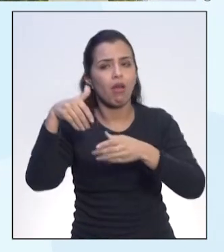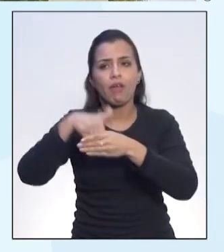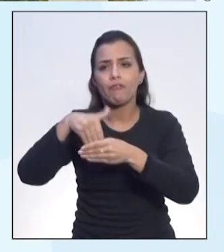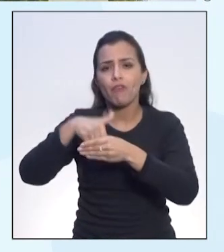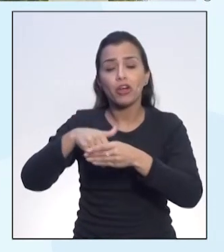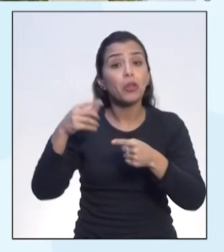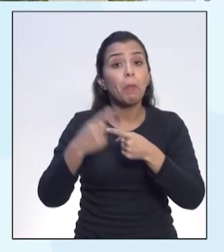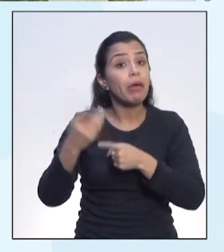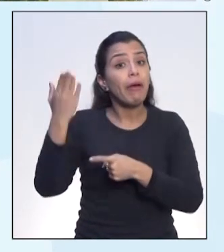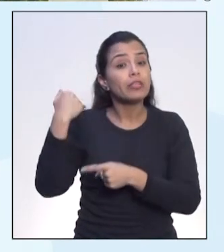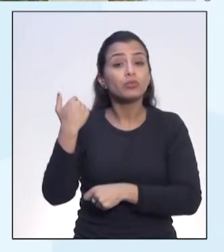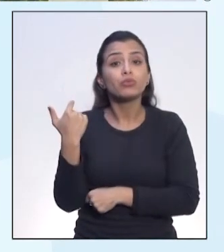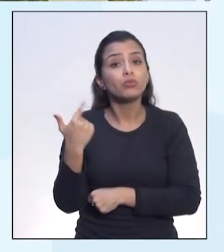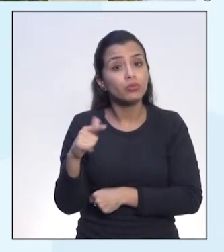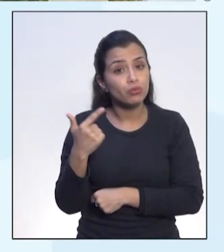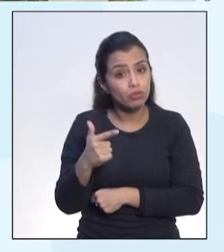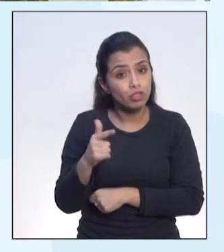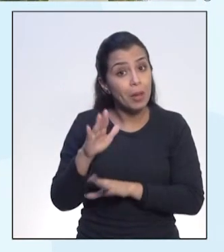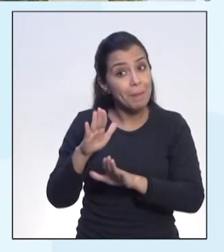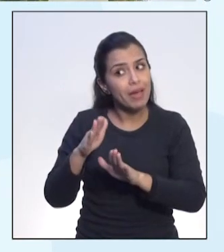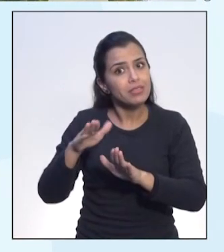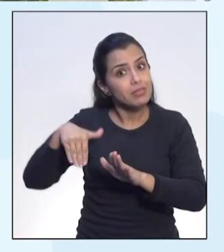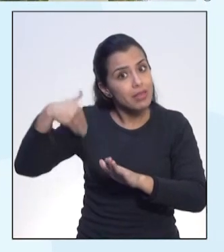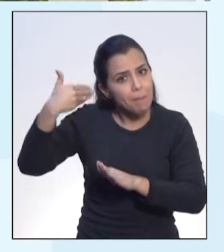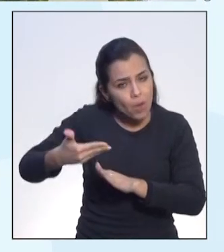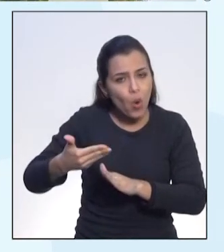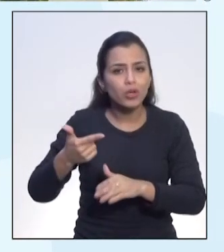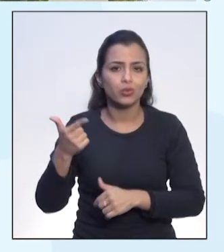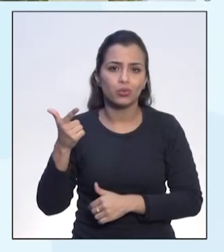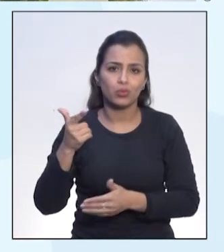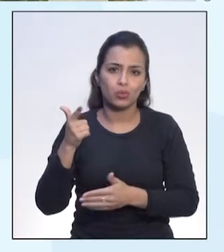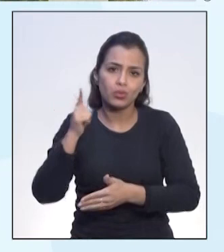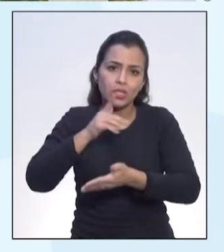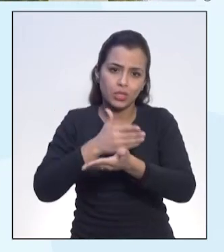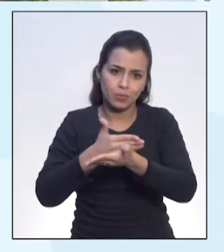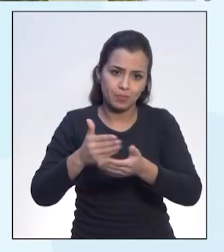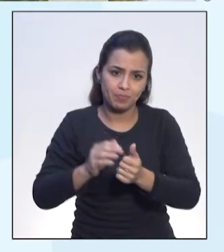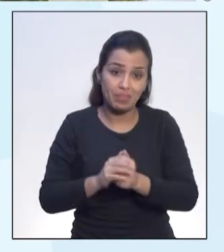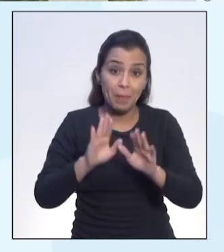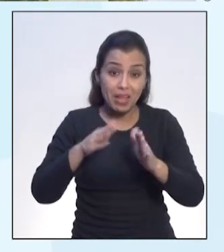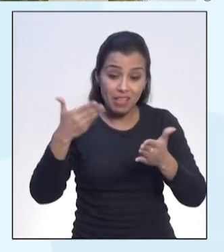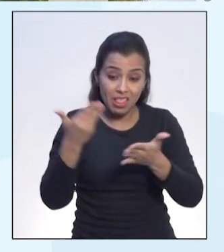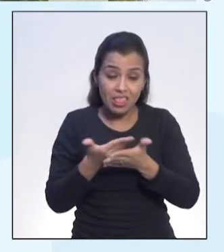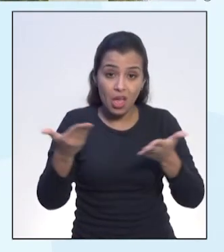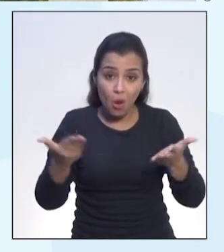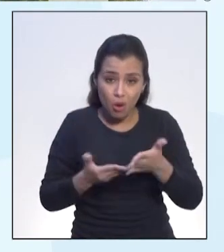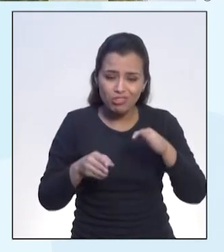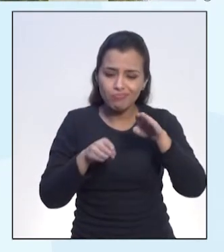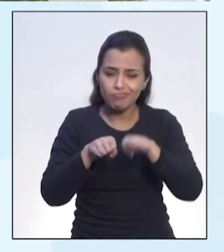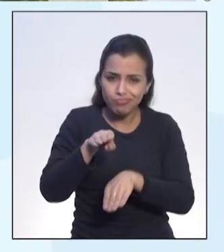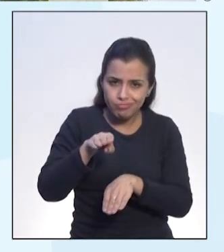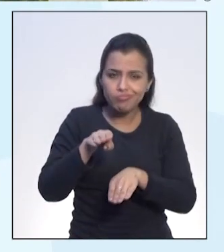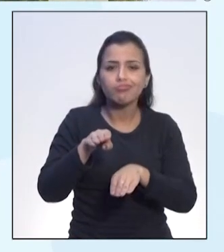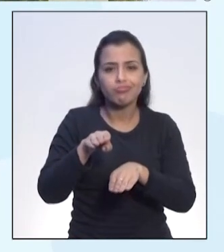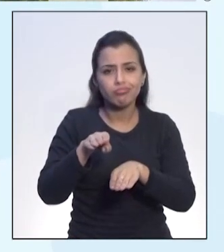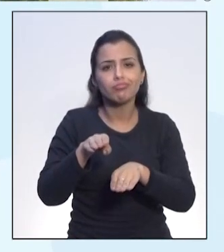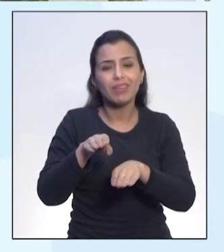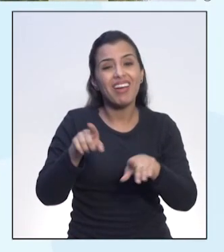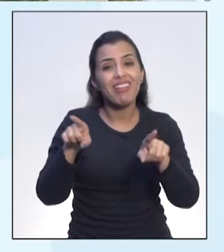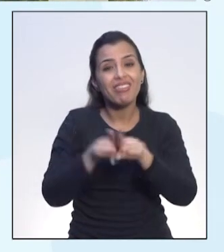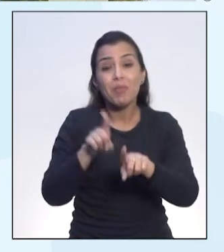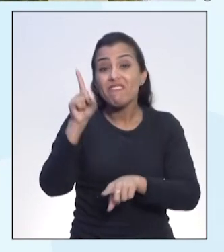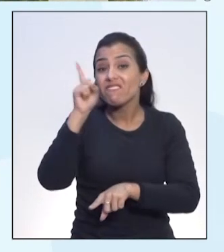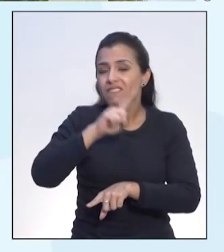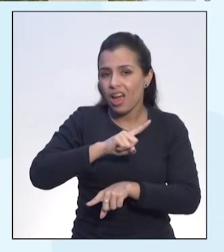eles não existiam e passaram a existir. Mas ainda existem muitas desigualdades e falhas na efetivação,